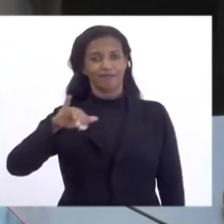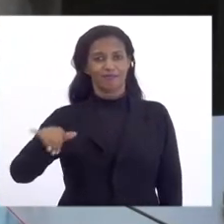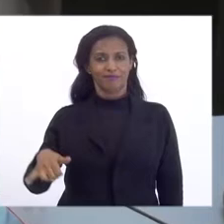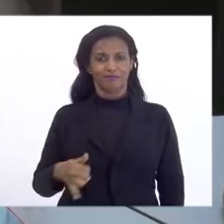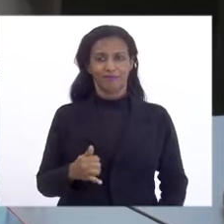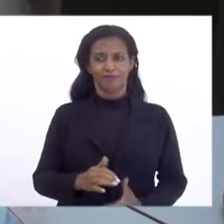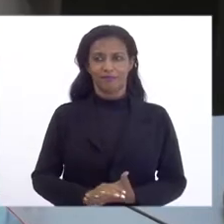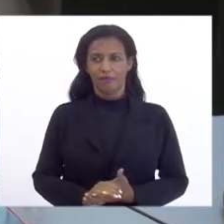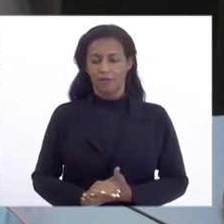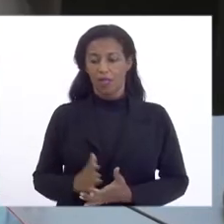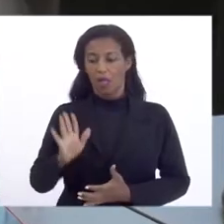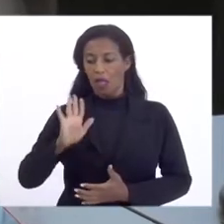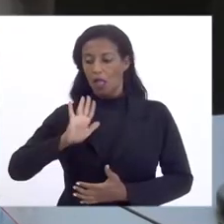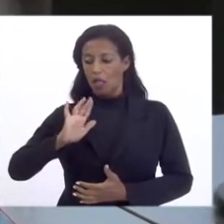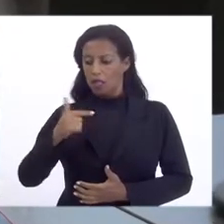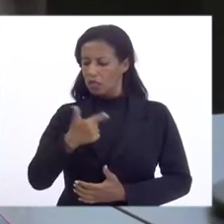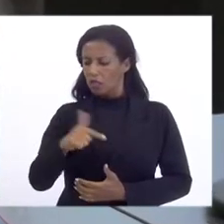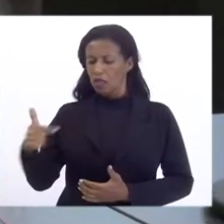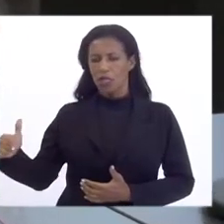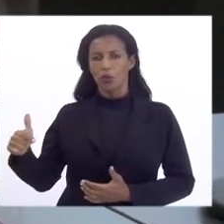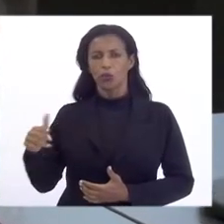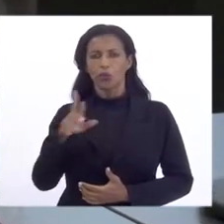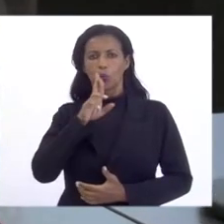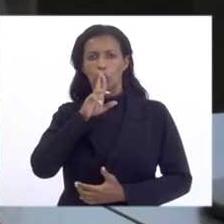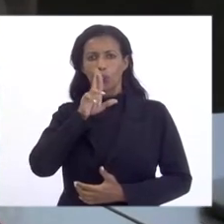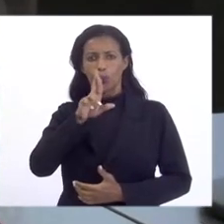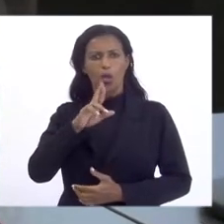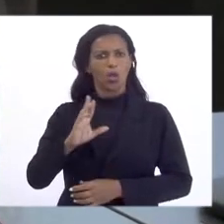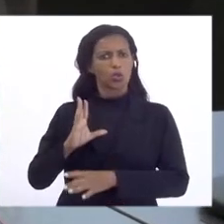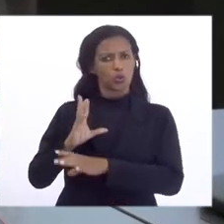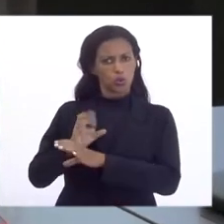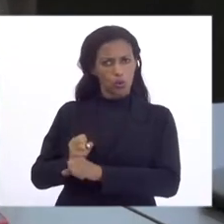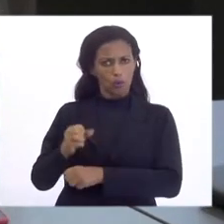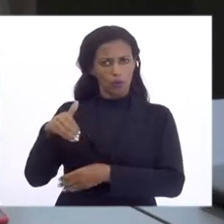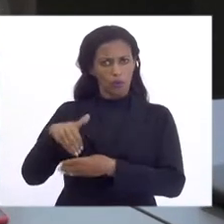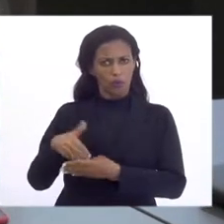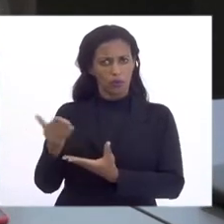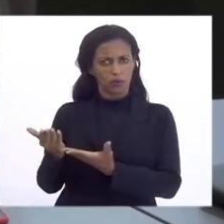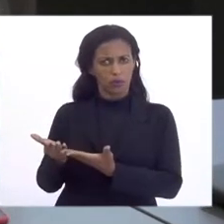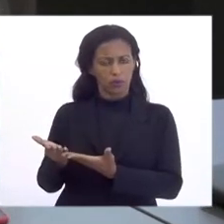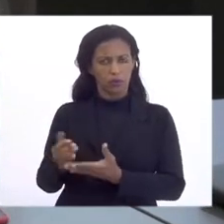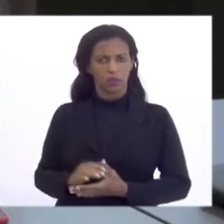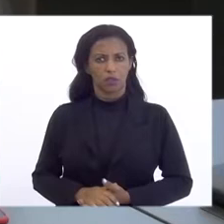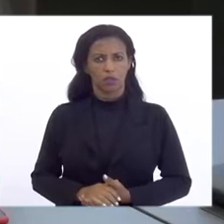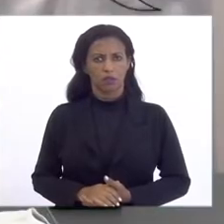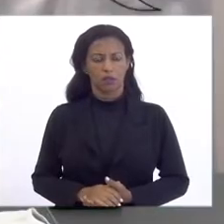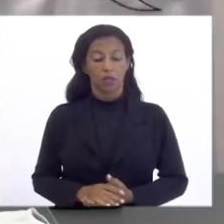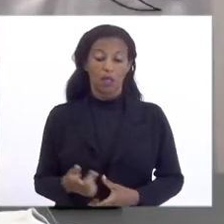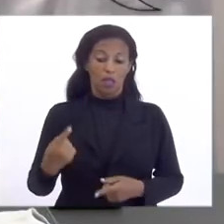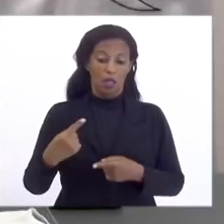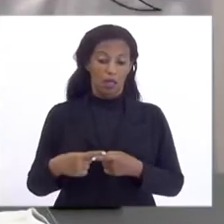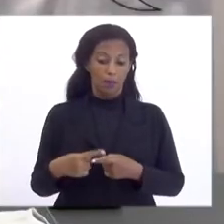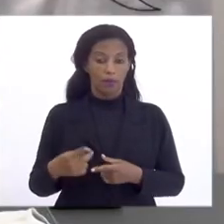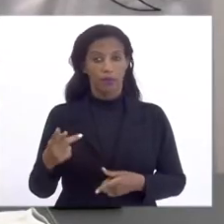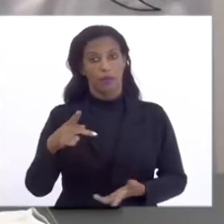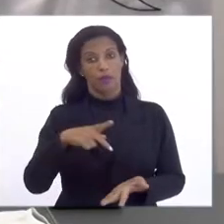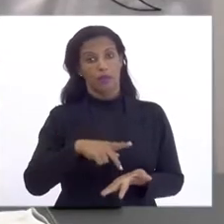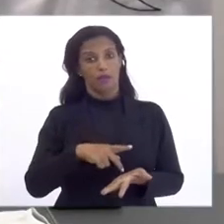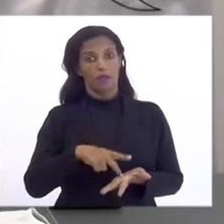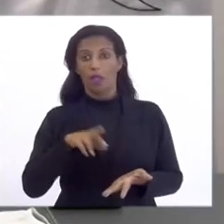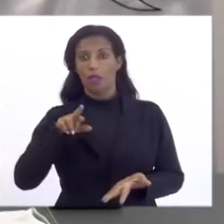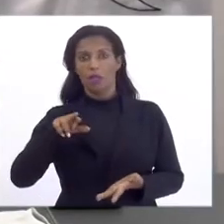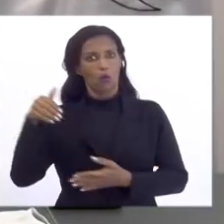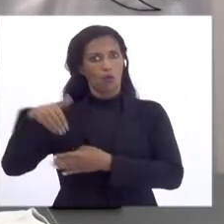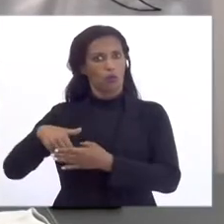não estando presente, Rodrigo Amorim computa o voto dele? É porque, na verdade... Não, o voto